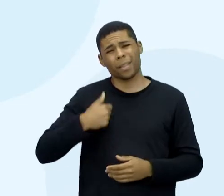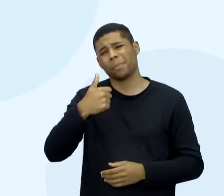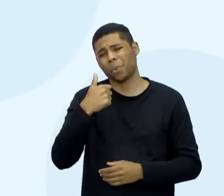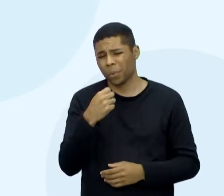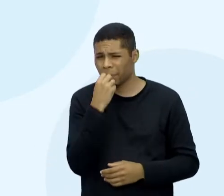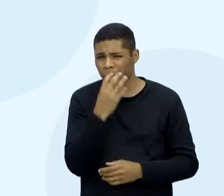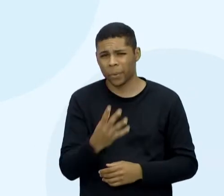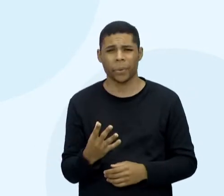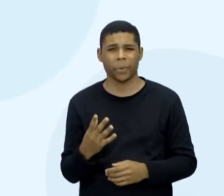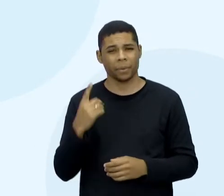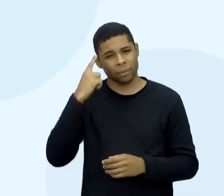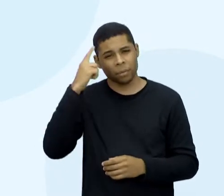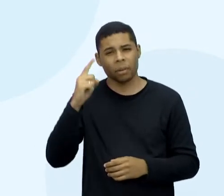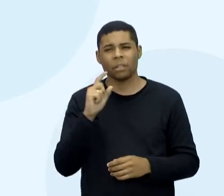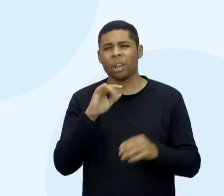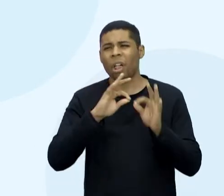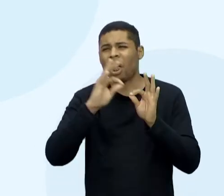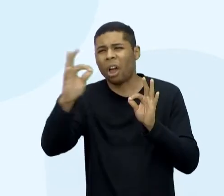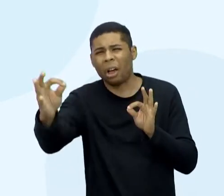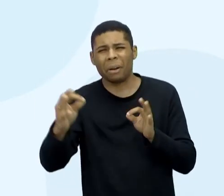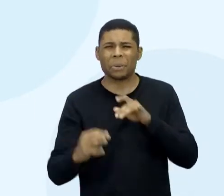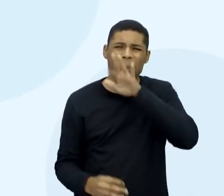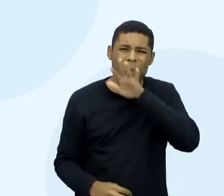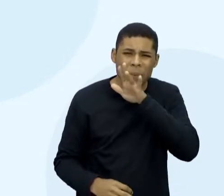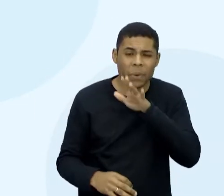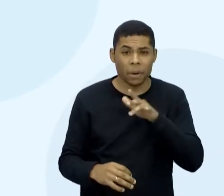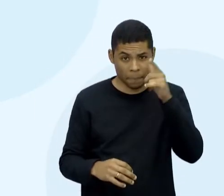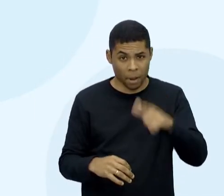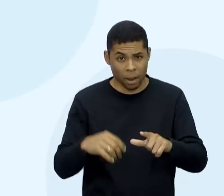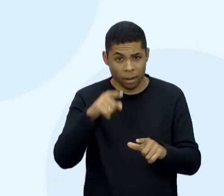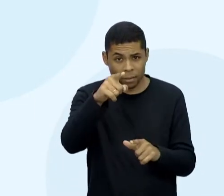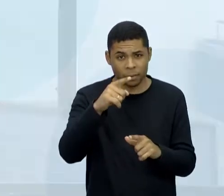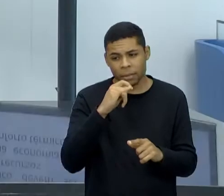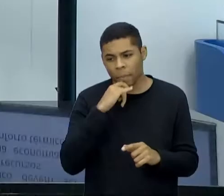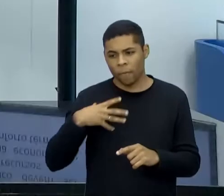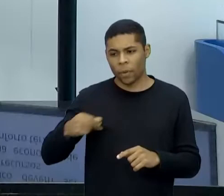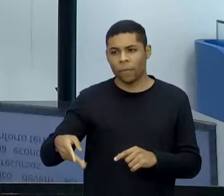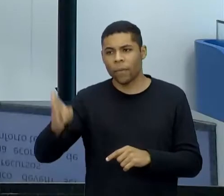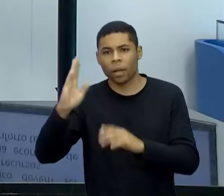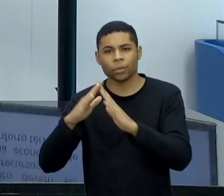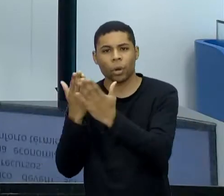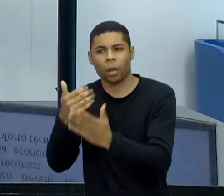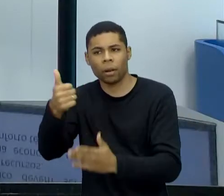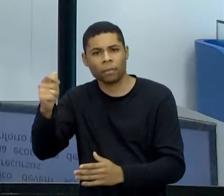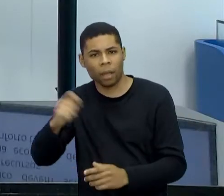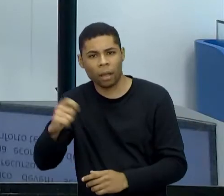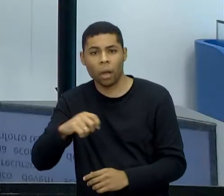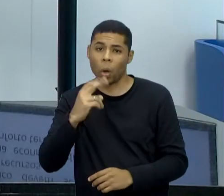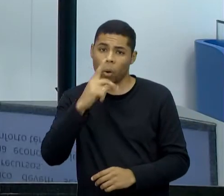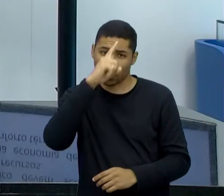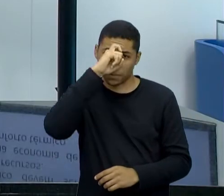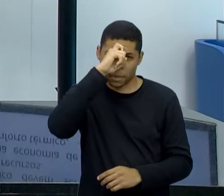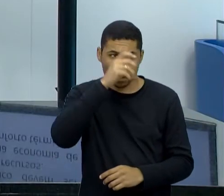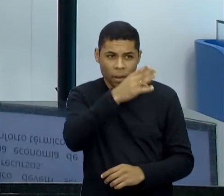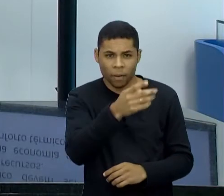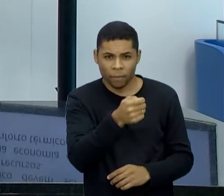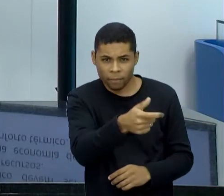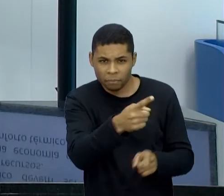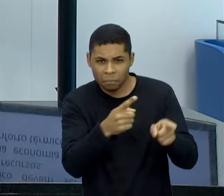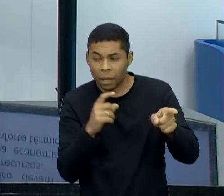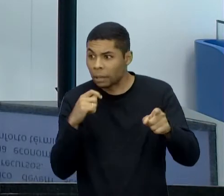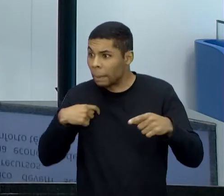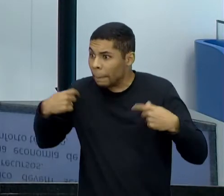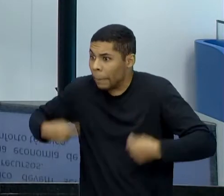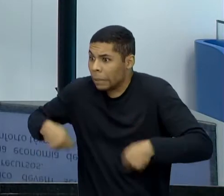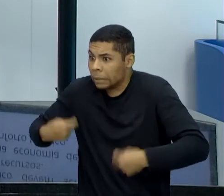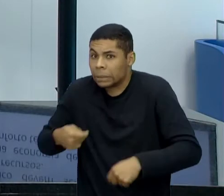ambiental, né? Se você tem acesso à escola, né, através desse transporte, acesso ao posto de saúde em caso de